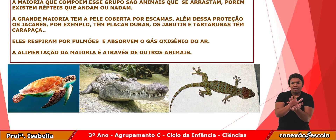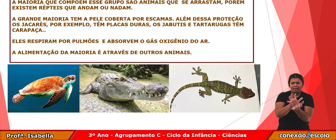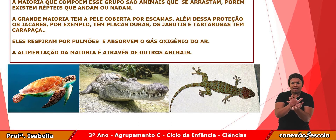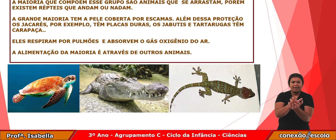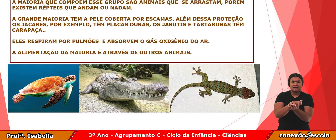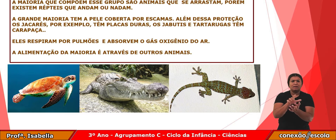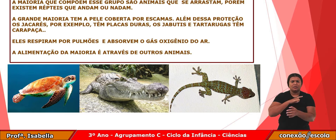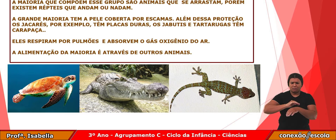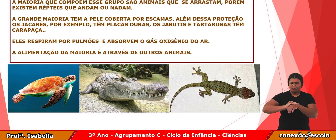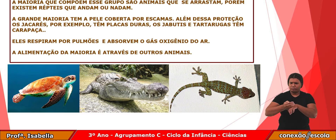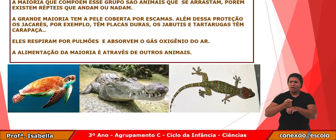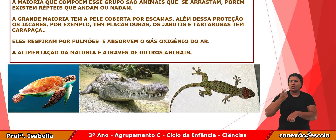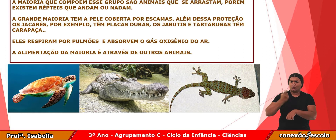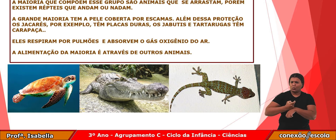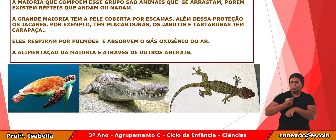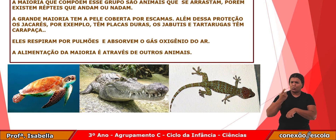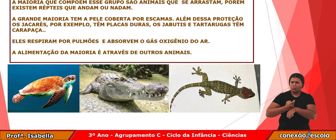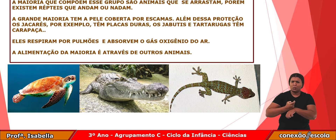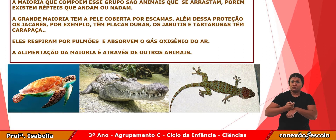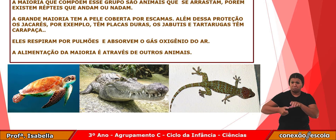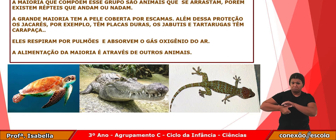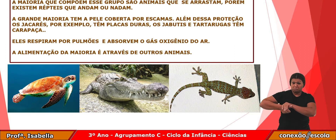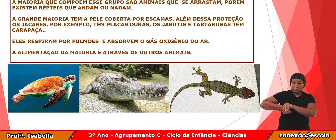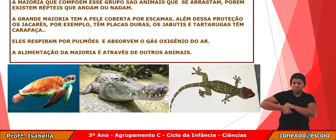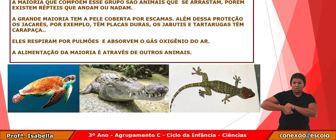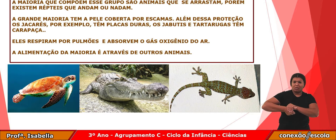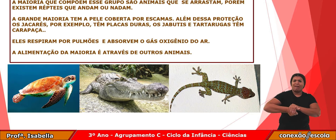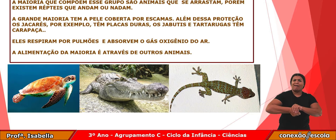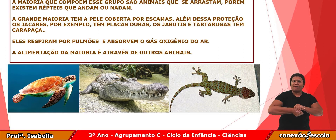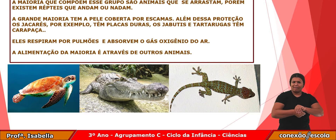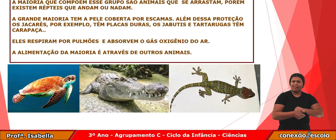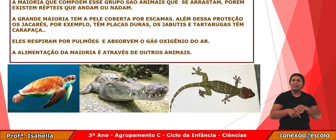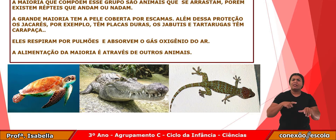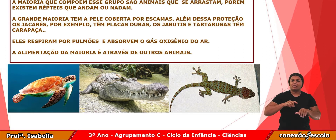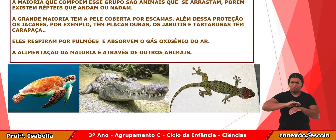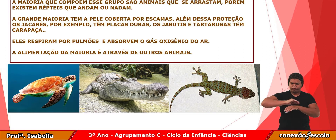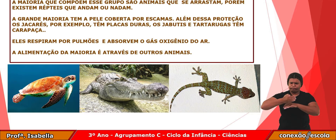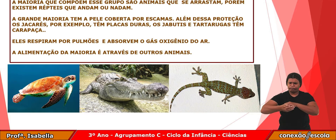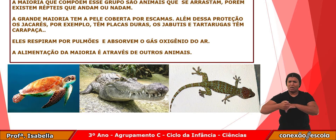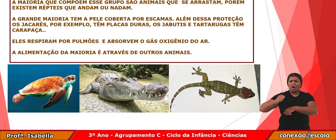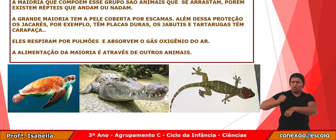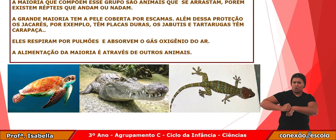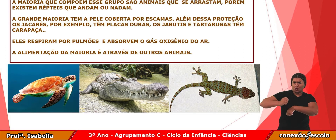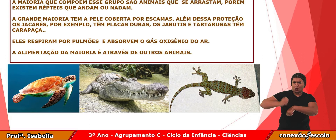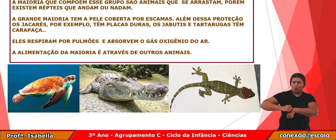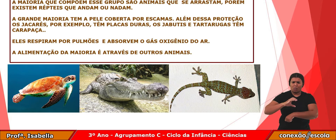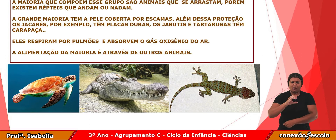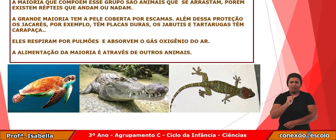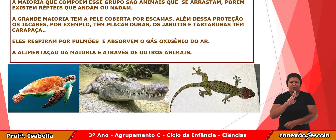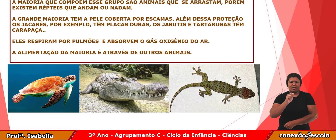placas duras. Os jabutis e tartarugas têm carapaças.